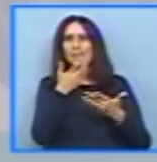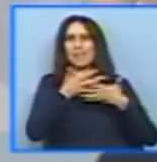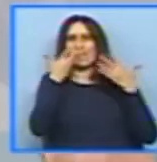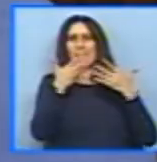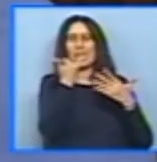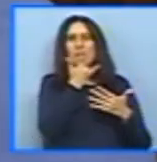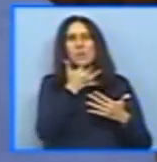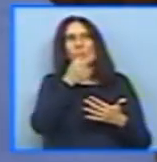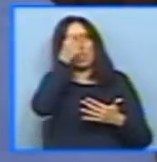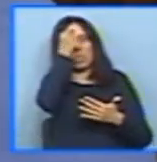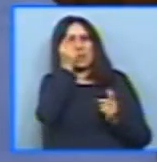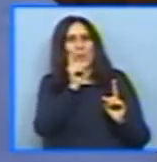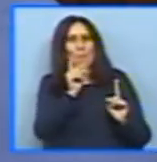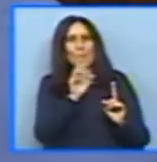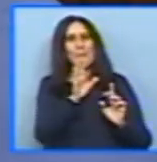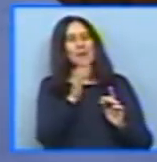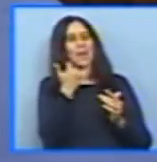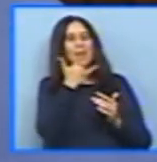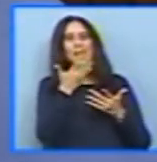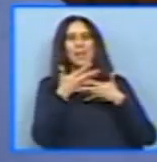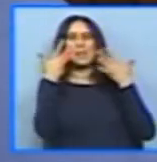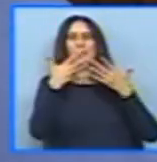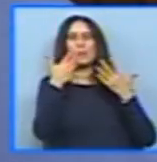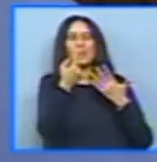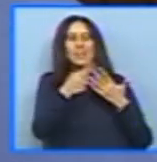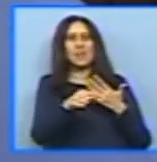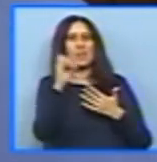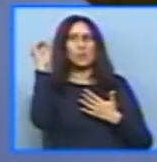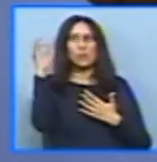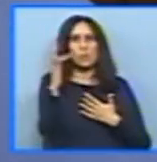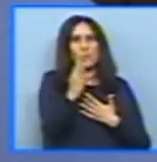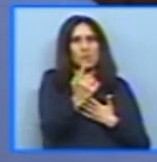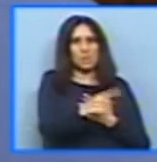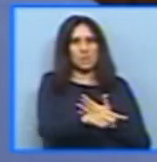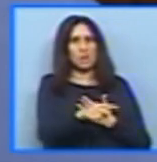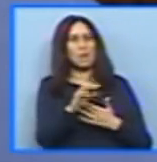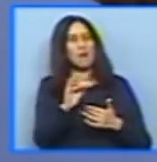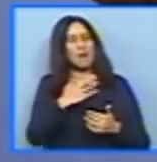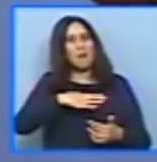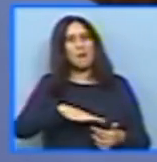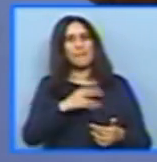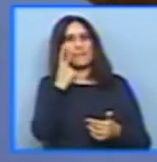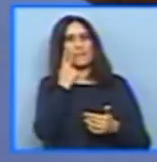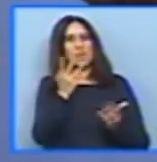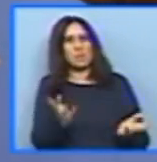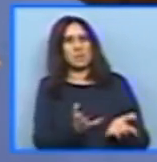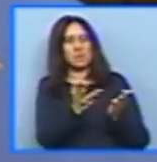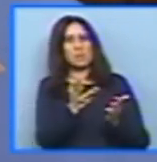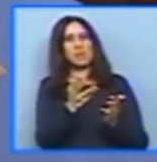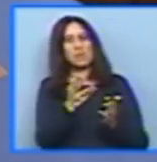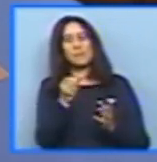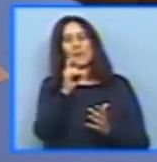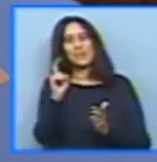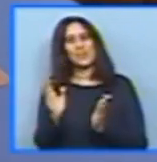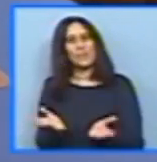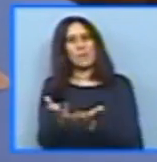não tontamente alegres, mas alegres porque aquilo que têm é um dom, aquilo que querem é potenciar a vida, e promotoras da